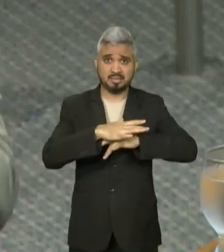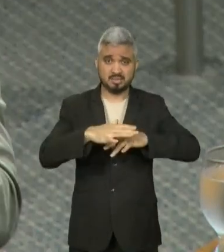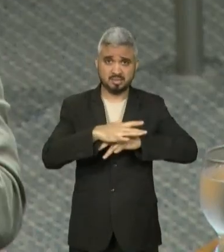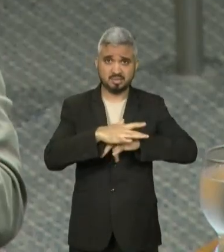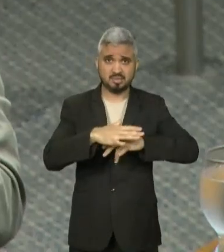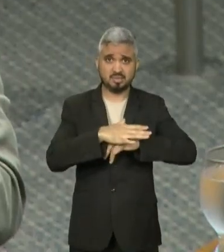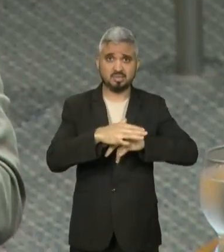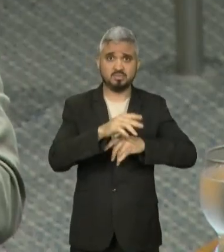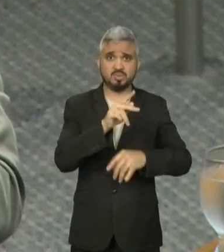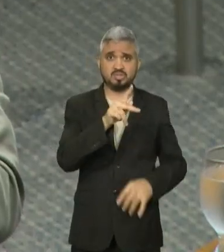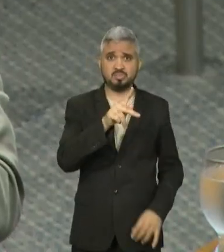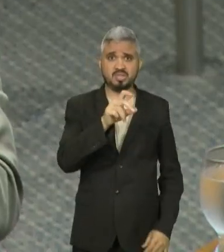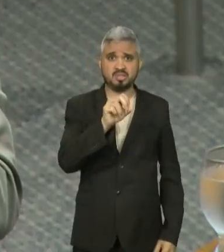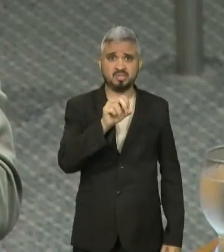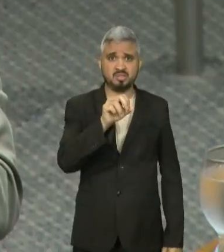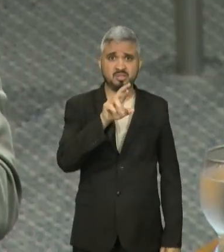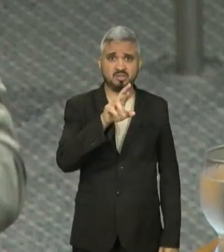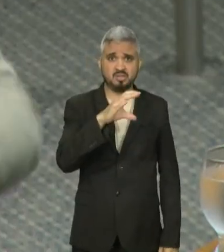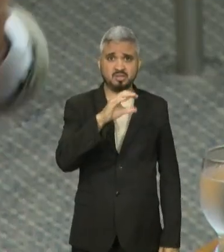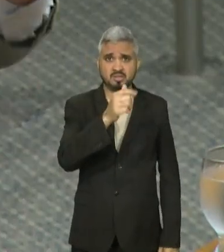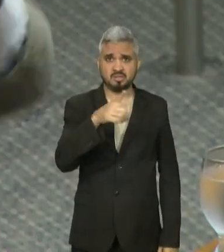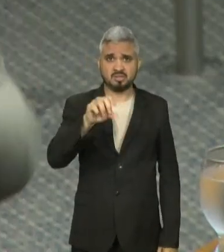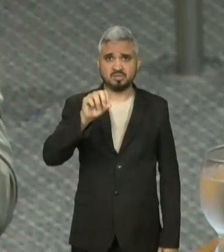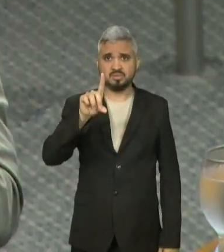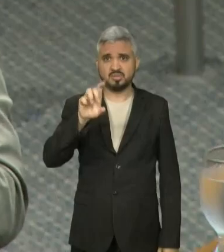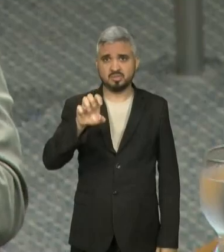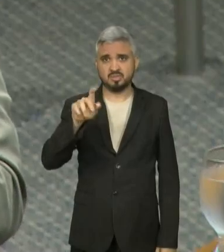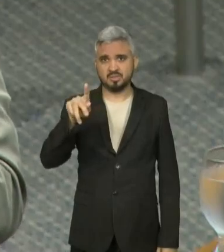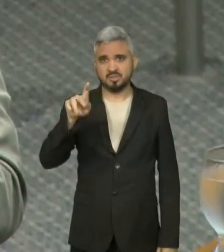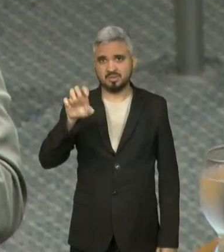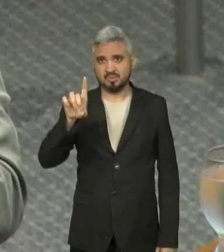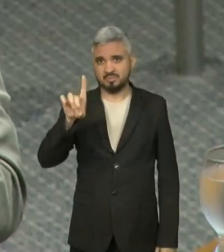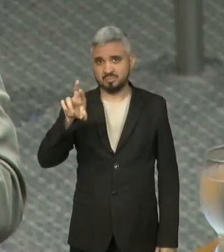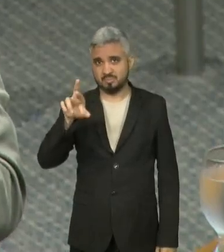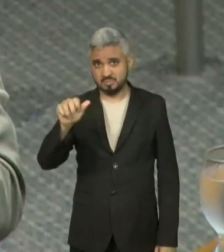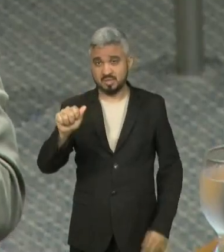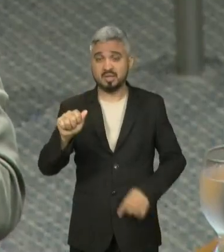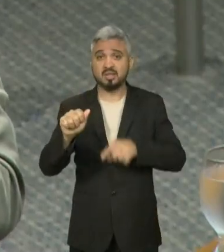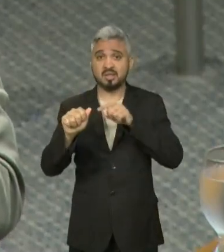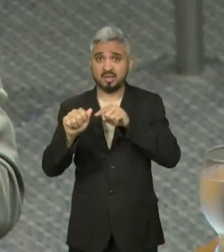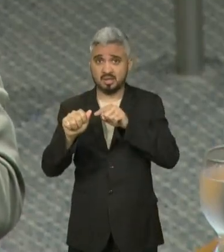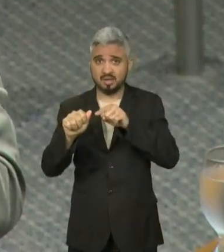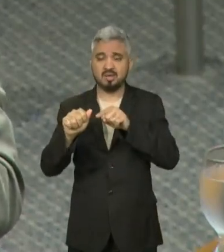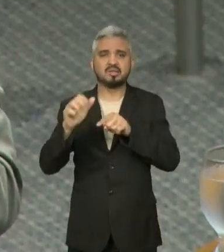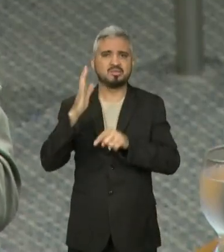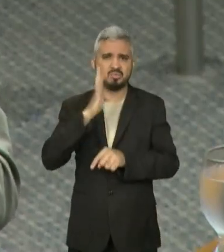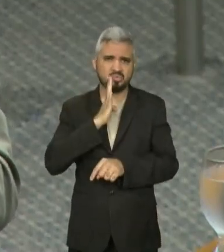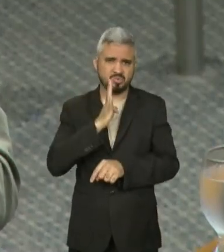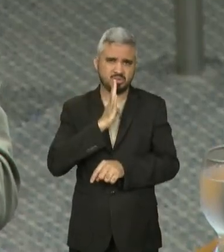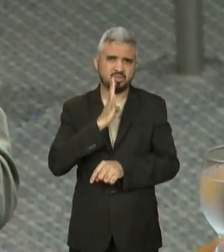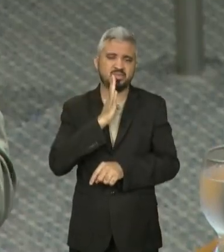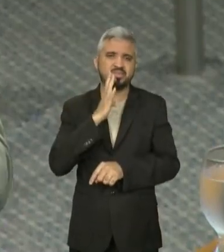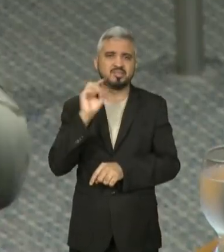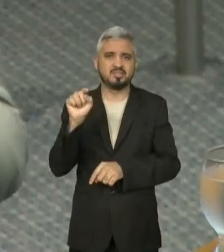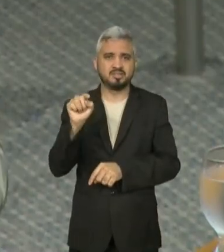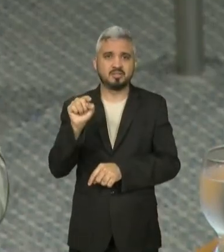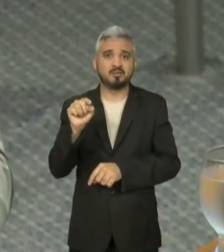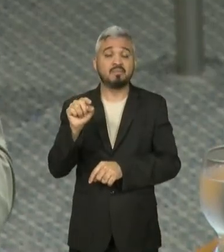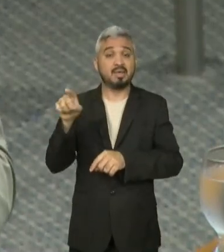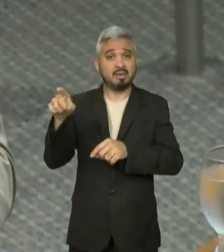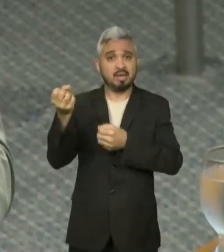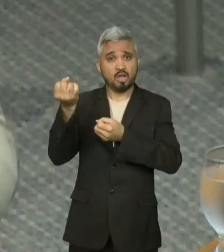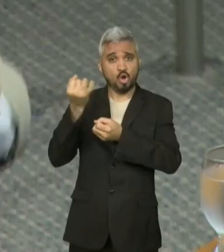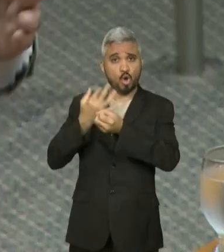fazer a transição de Poção de Pedra. E o que ele está me contando ali sobre a cidade de Poção de Pedra é estarrecedor, porque eu